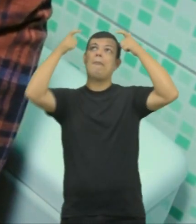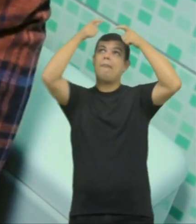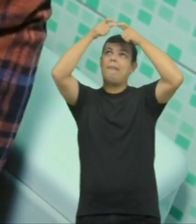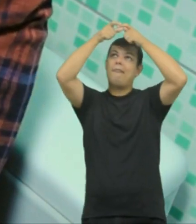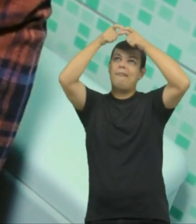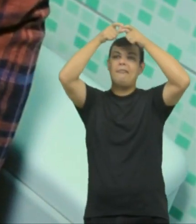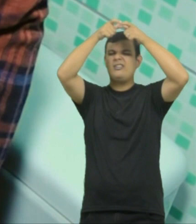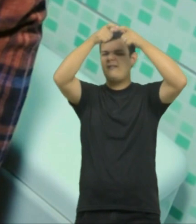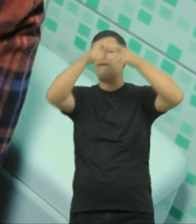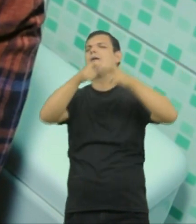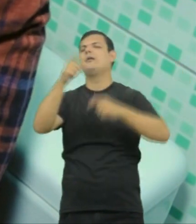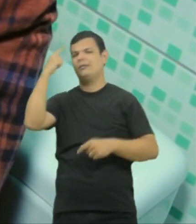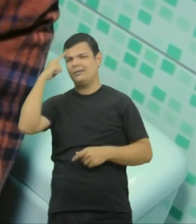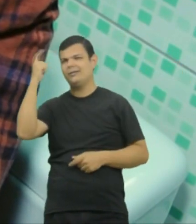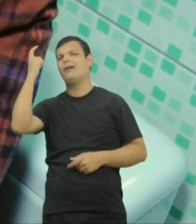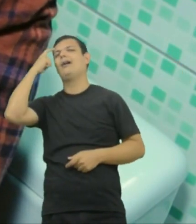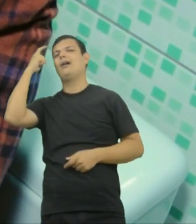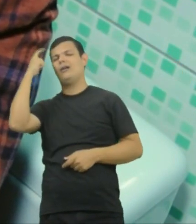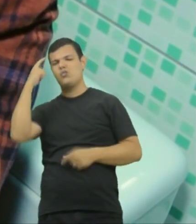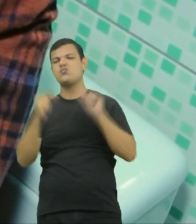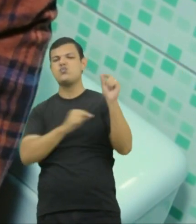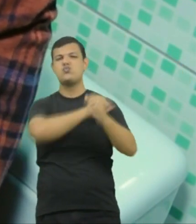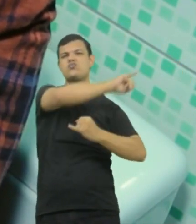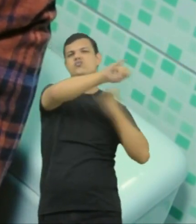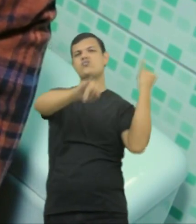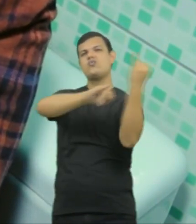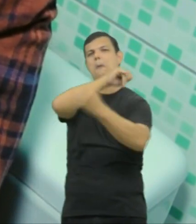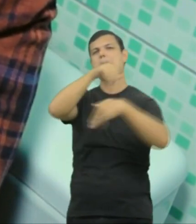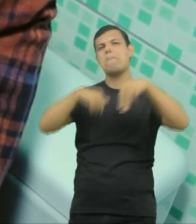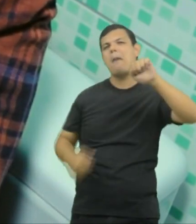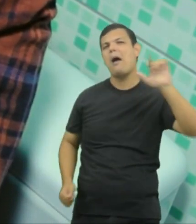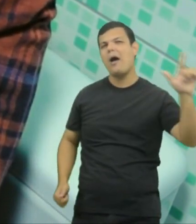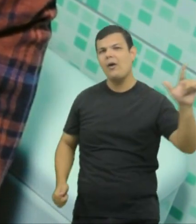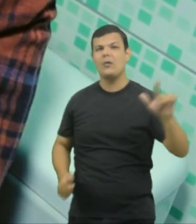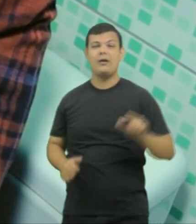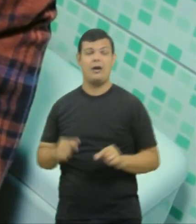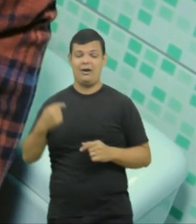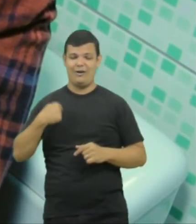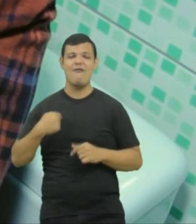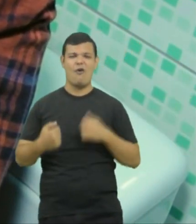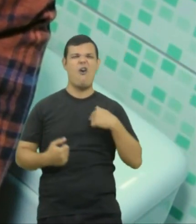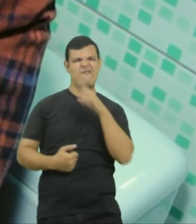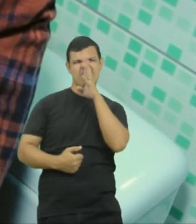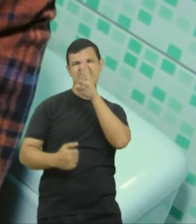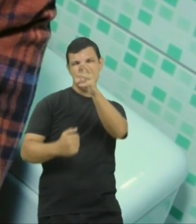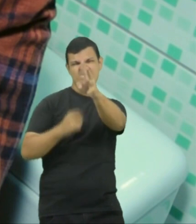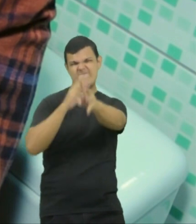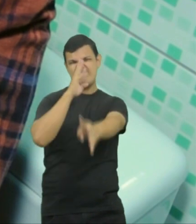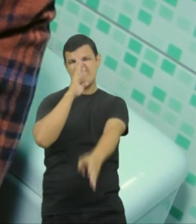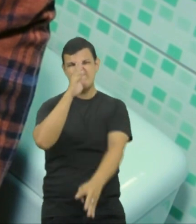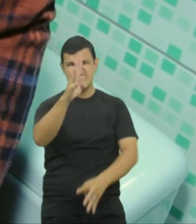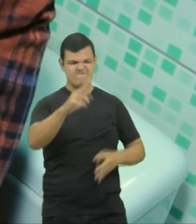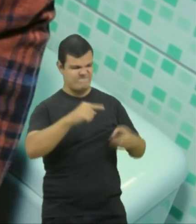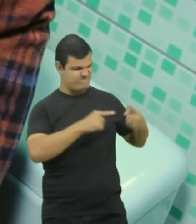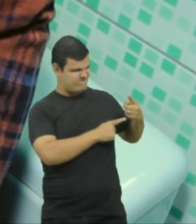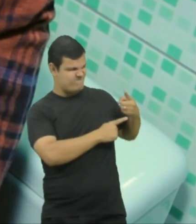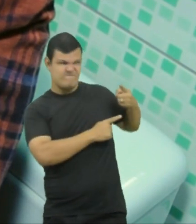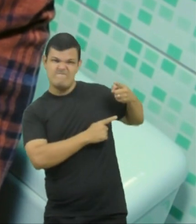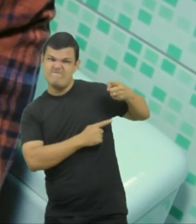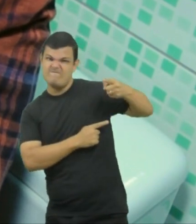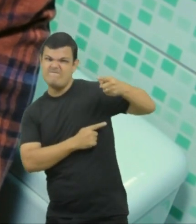algo bom para falar, de alguém que pode não ser bem como você ouviu falar, ou melhor calar se não tem por